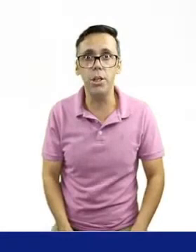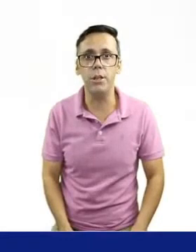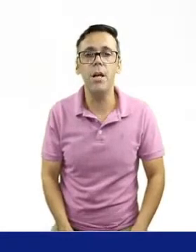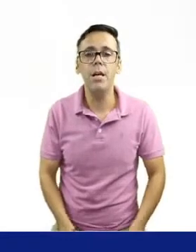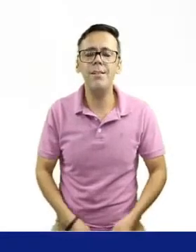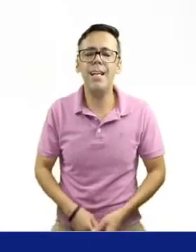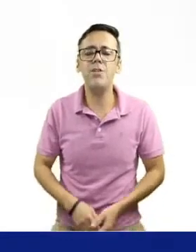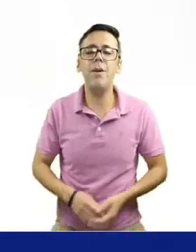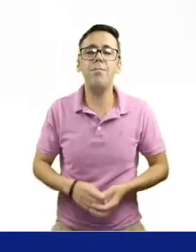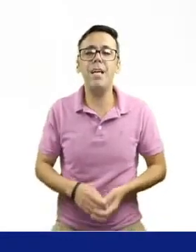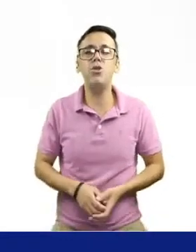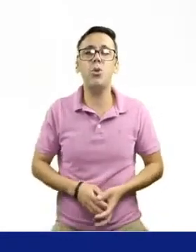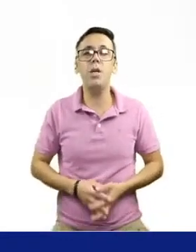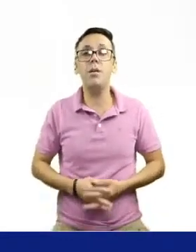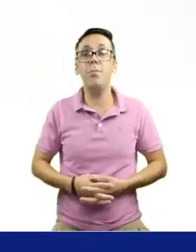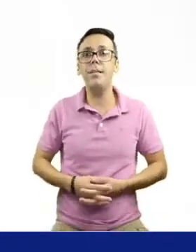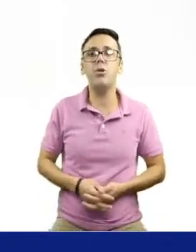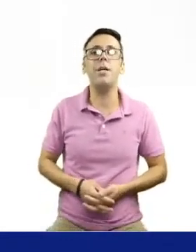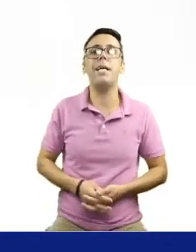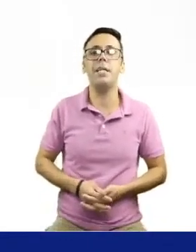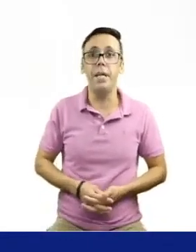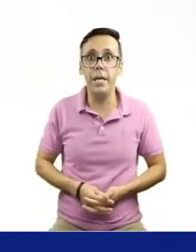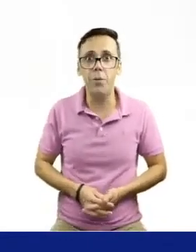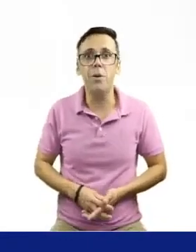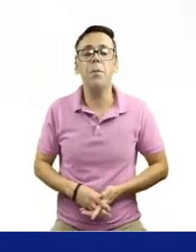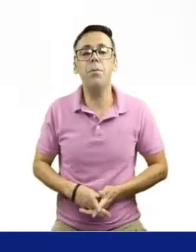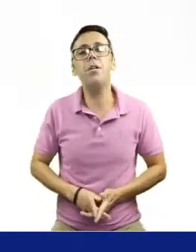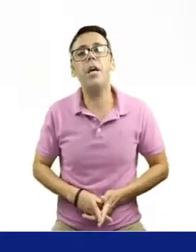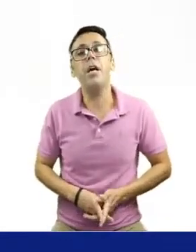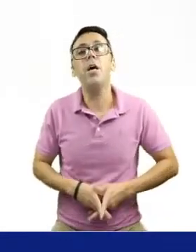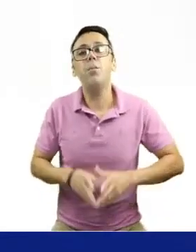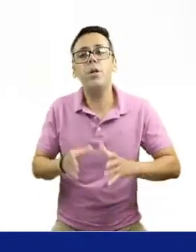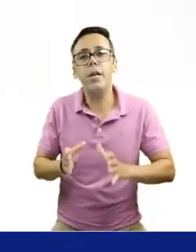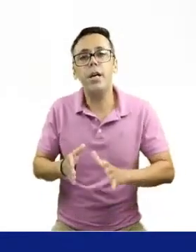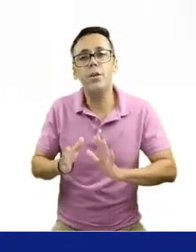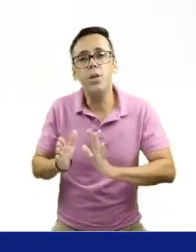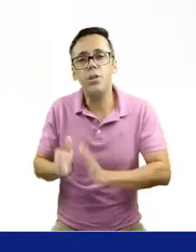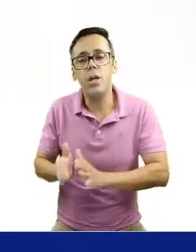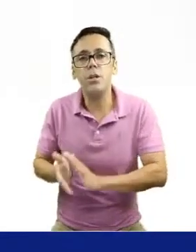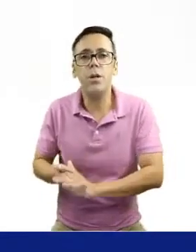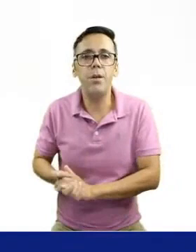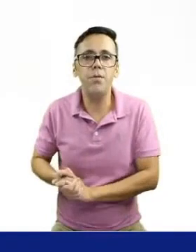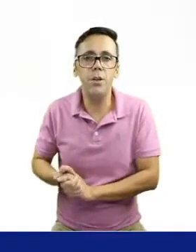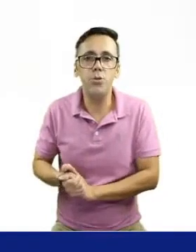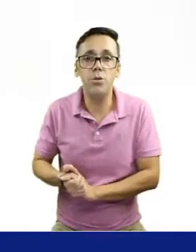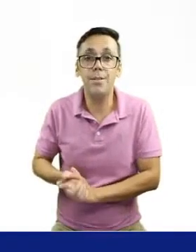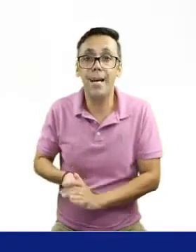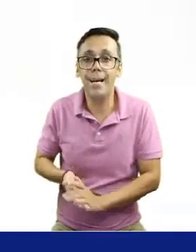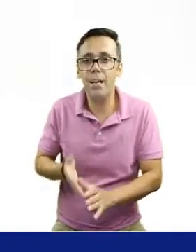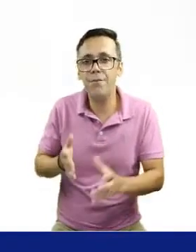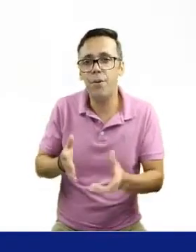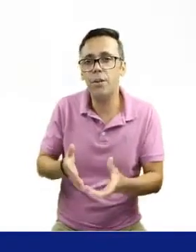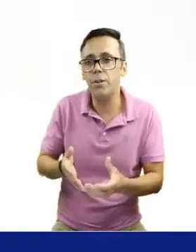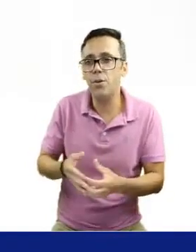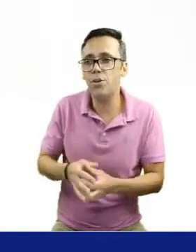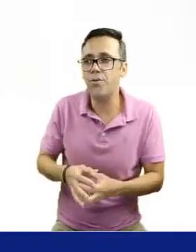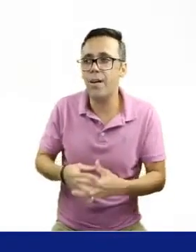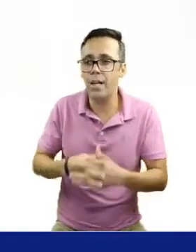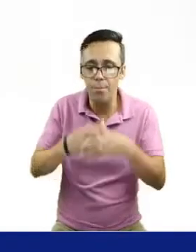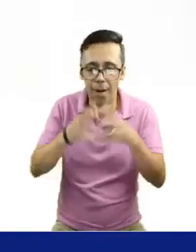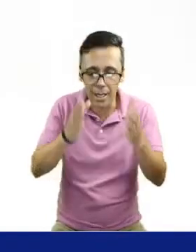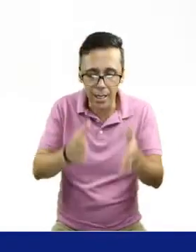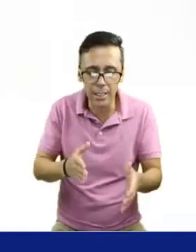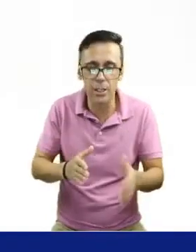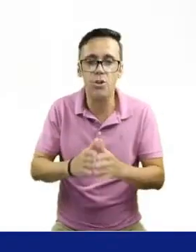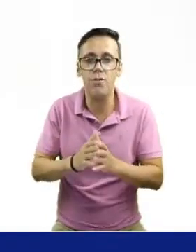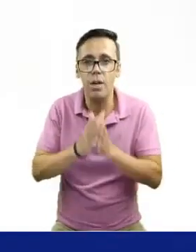tiver foto sem esse ela tiver bem destruída bem detonada não porque porque no Estado também é previsto se aquela foto não